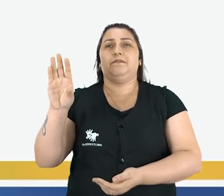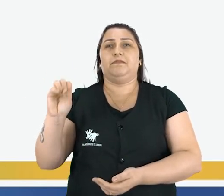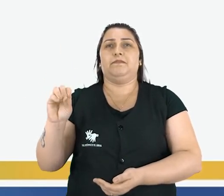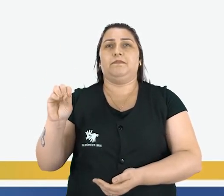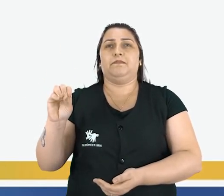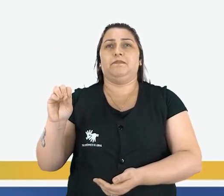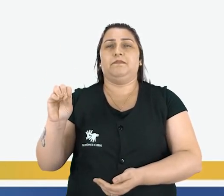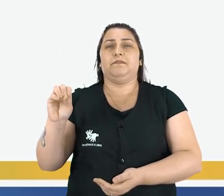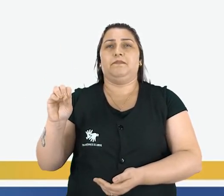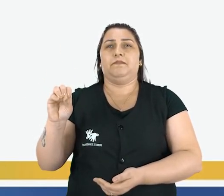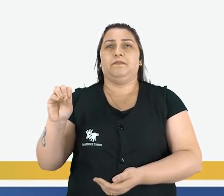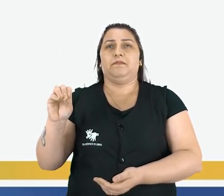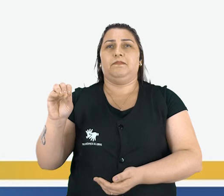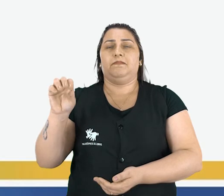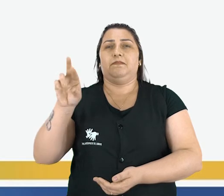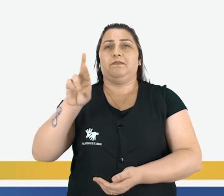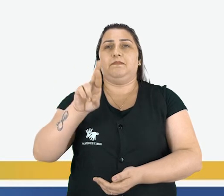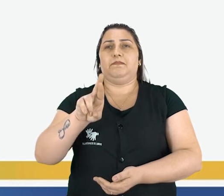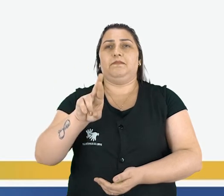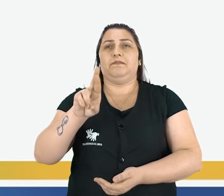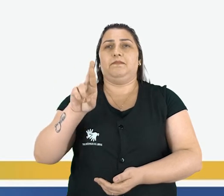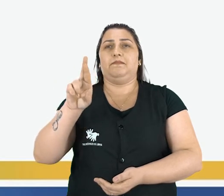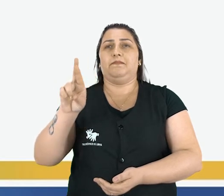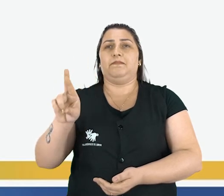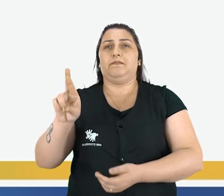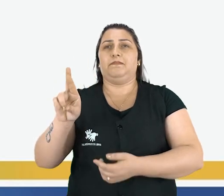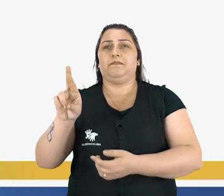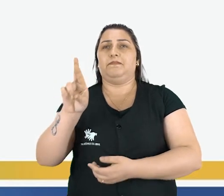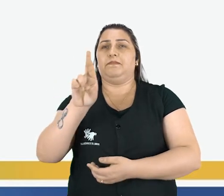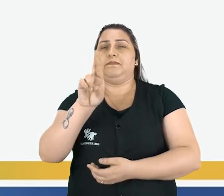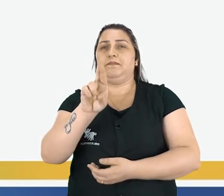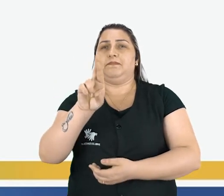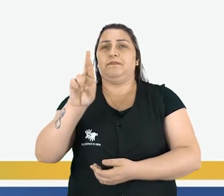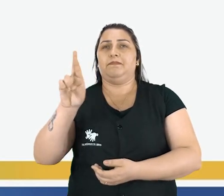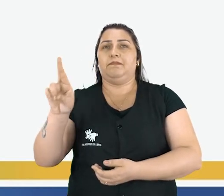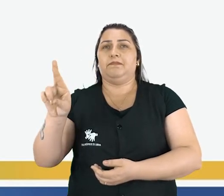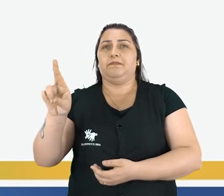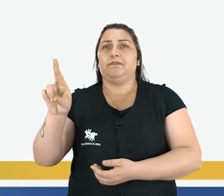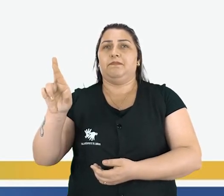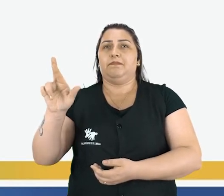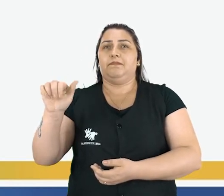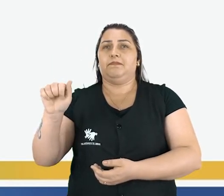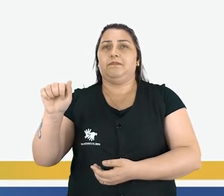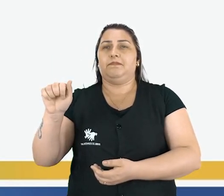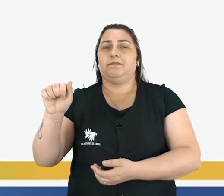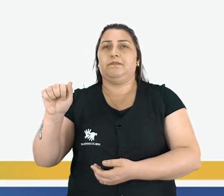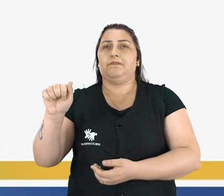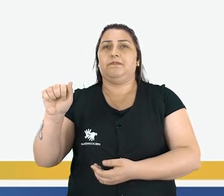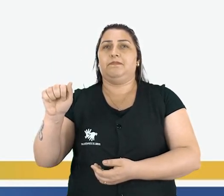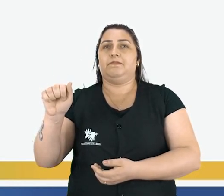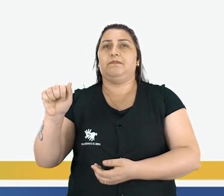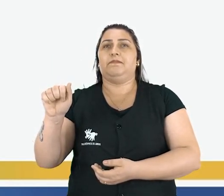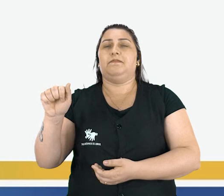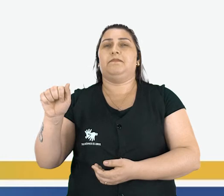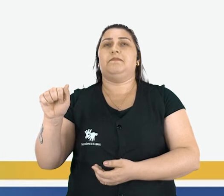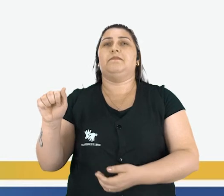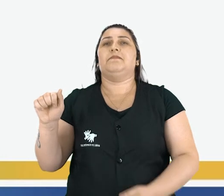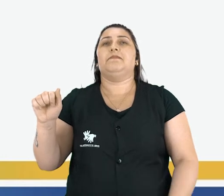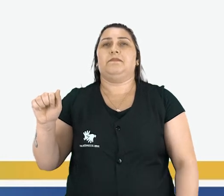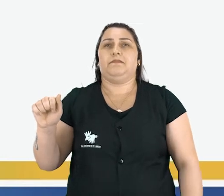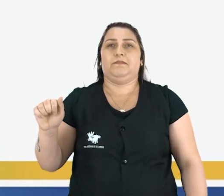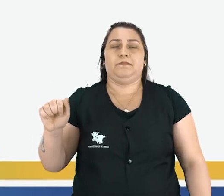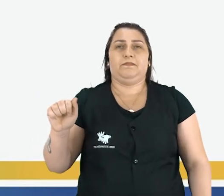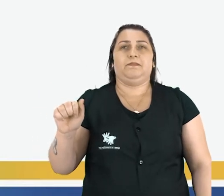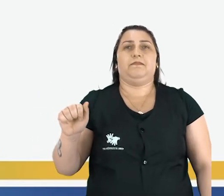beijo vó que forma bom Ó olha tem dois erres então R vai ficar juntinho aqui com o meio